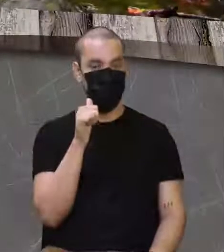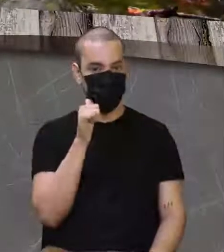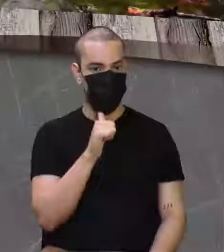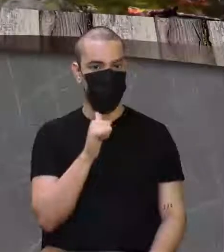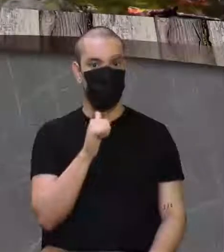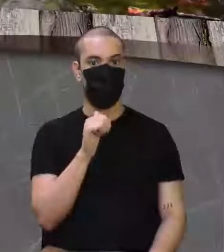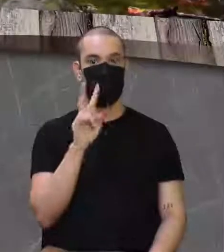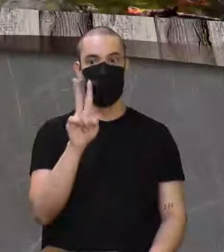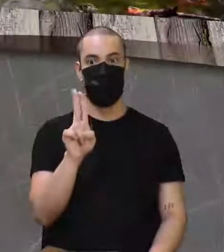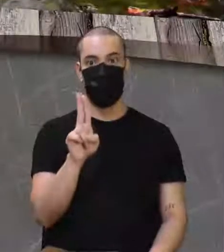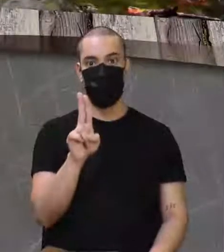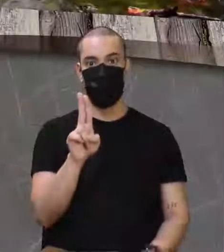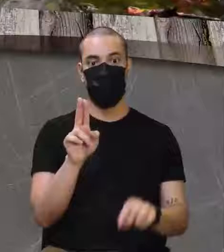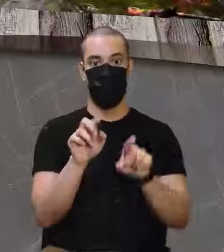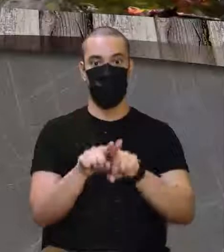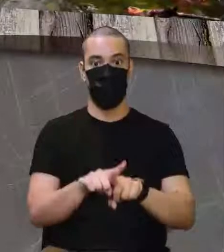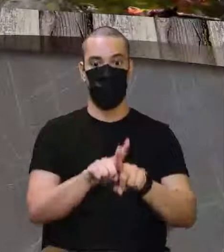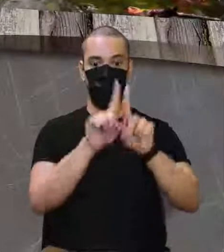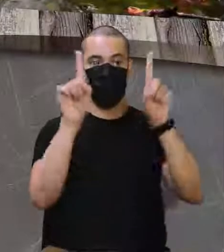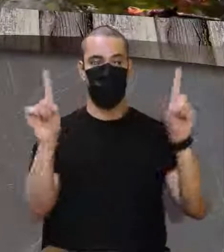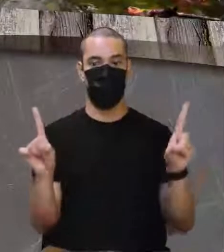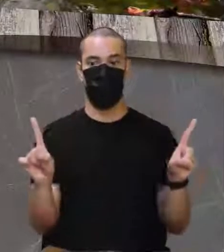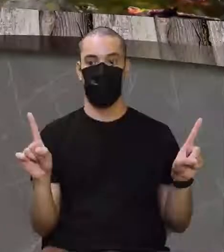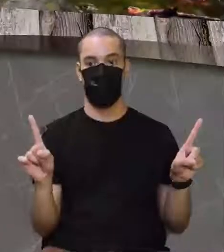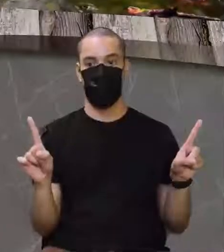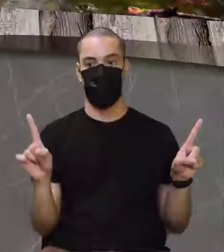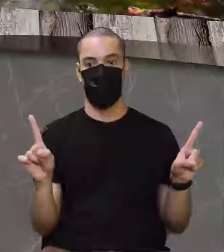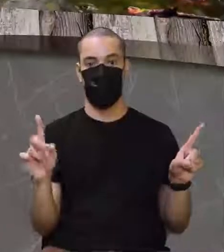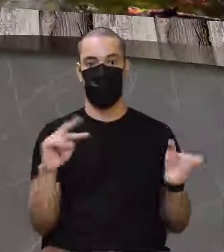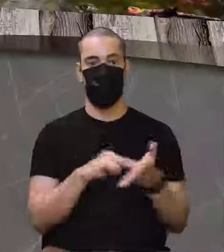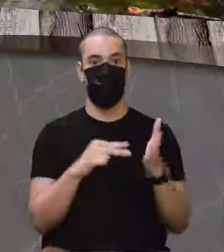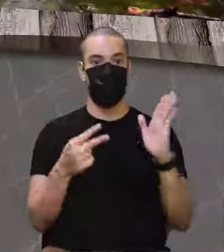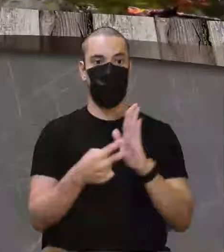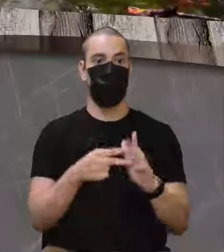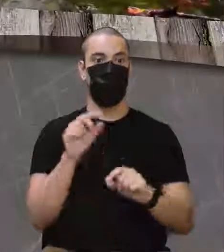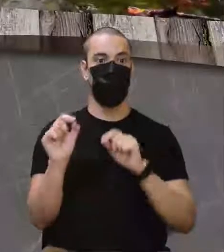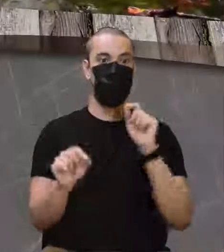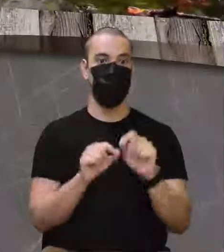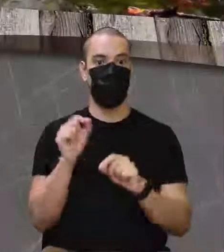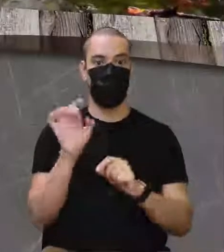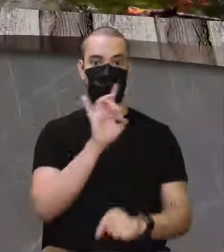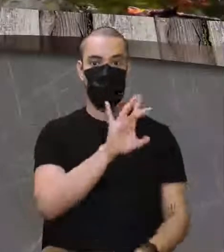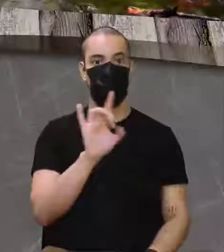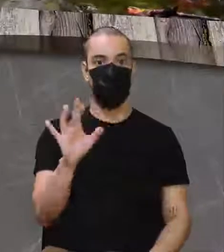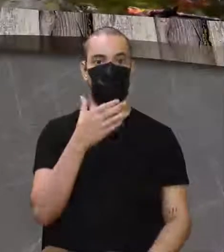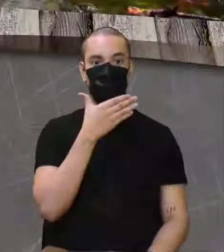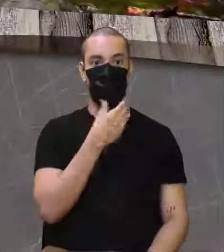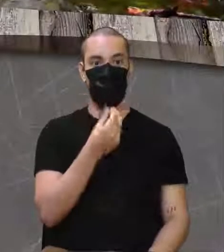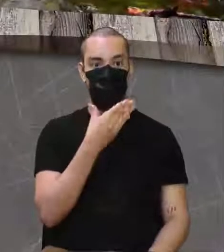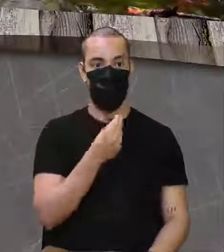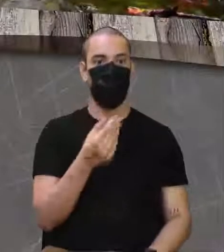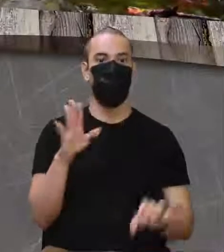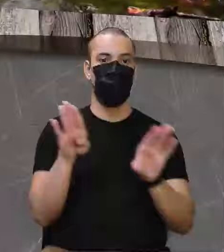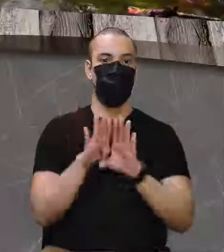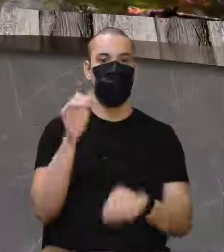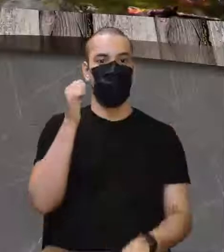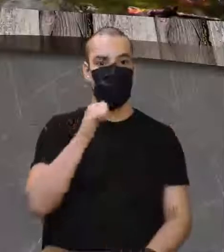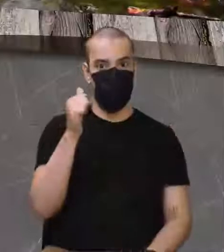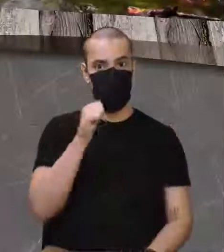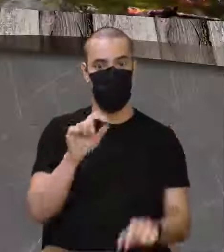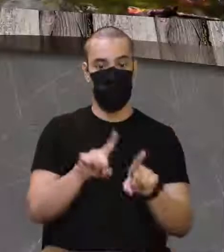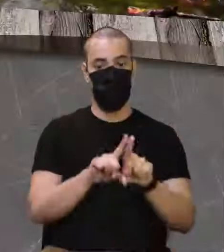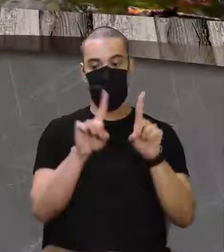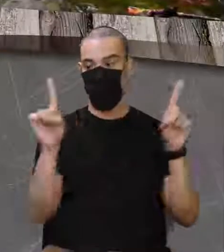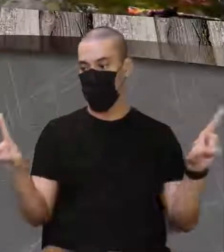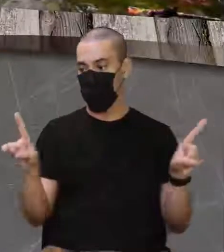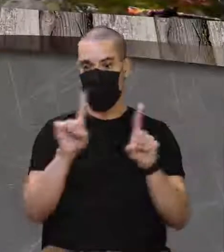essa dupla vai se separar, né? E vai, no caso do homem, cada um para o seu espermatozoide, e no óvulo também elas vão estar de